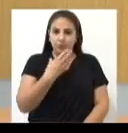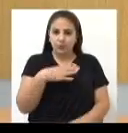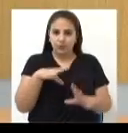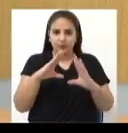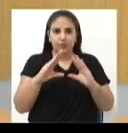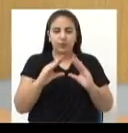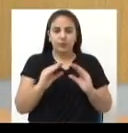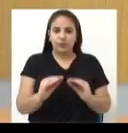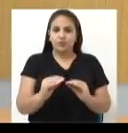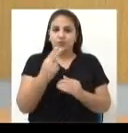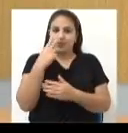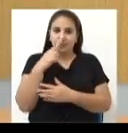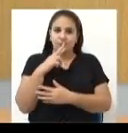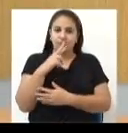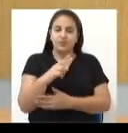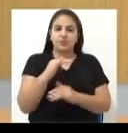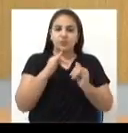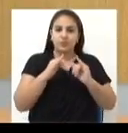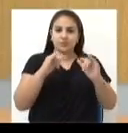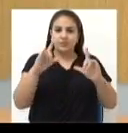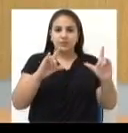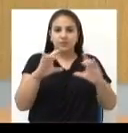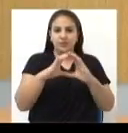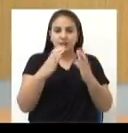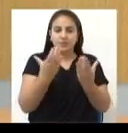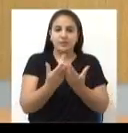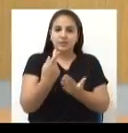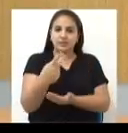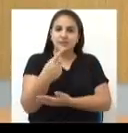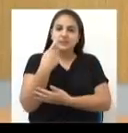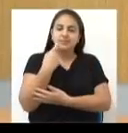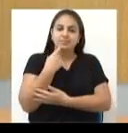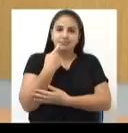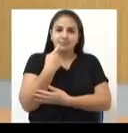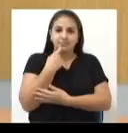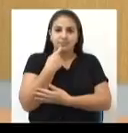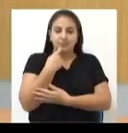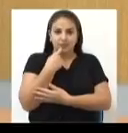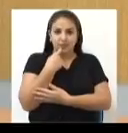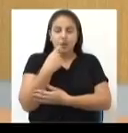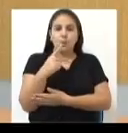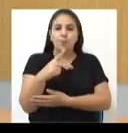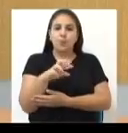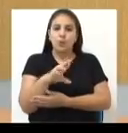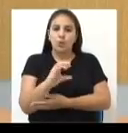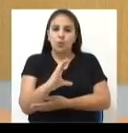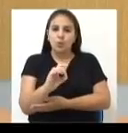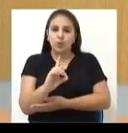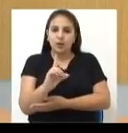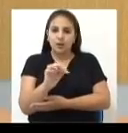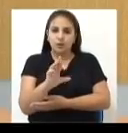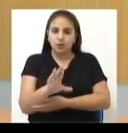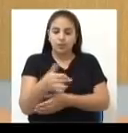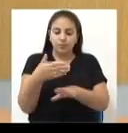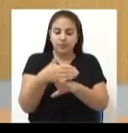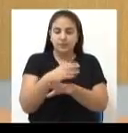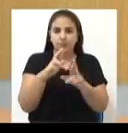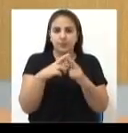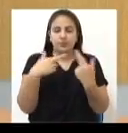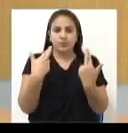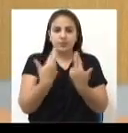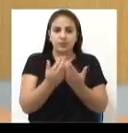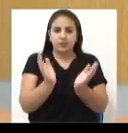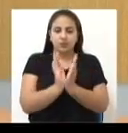Boa noite. Veja no Jornal da Câmara desta sexta-feira. Procurador do município participa de reunião